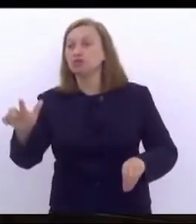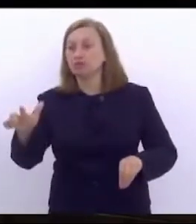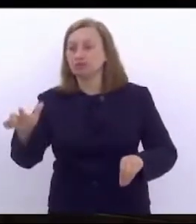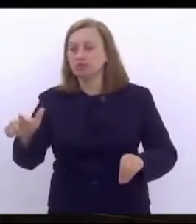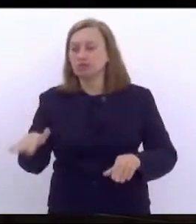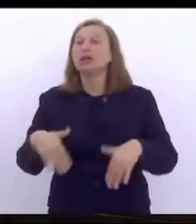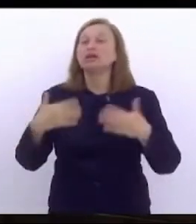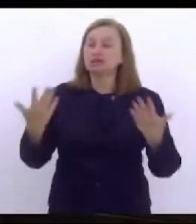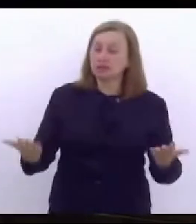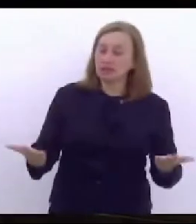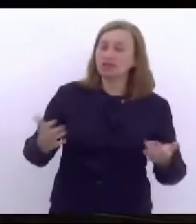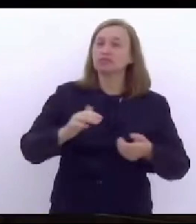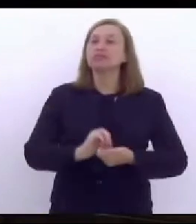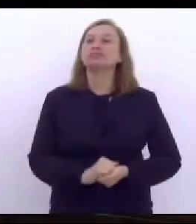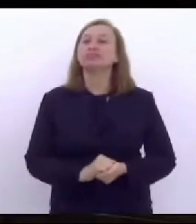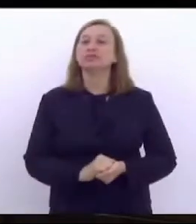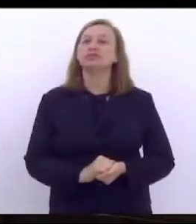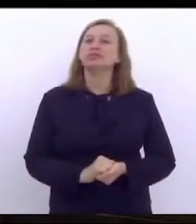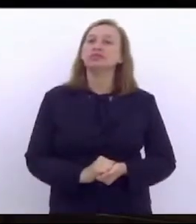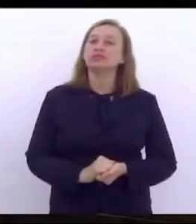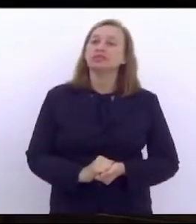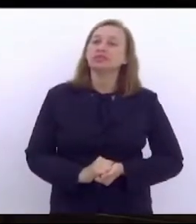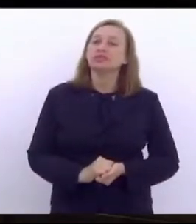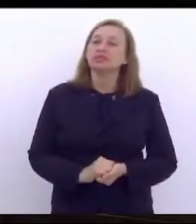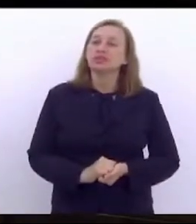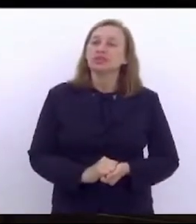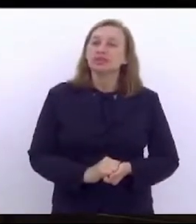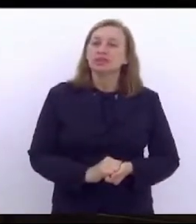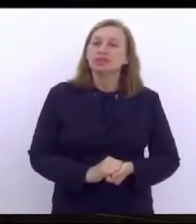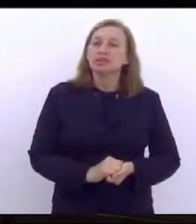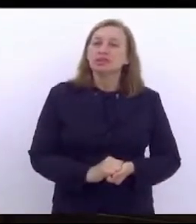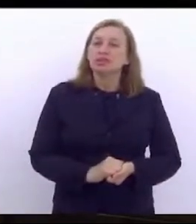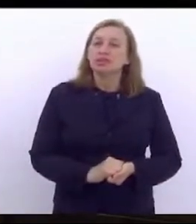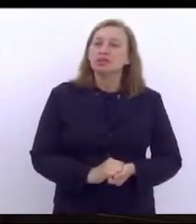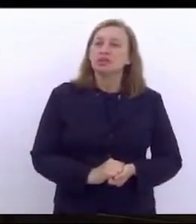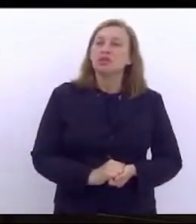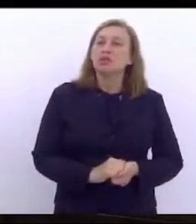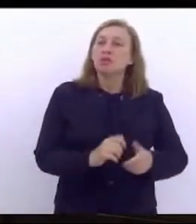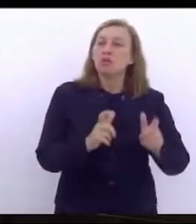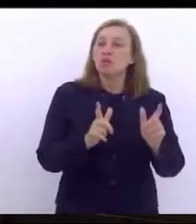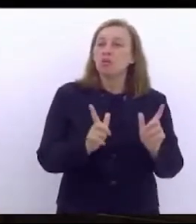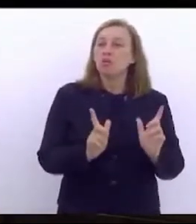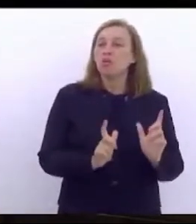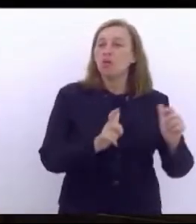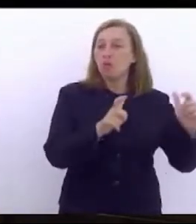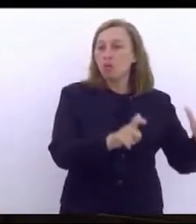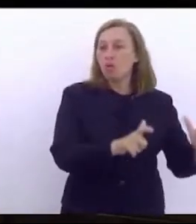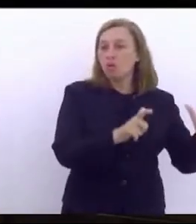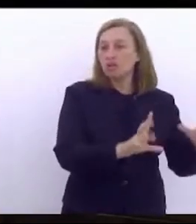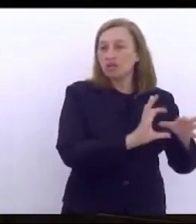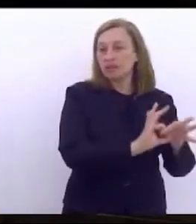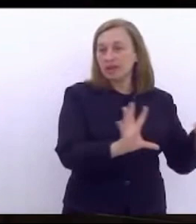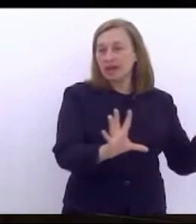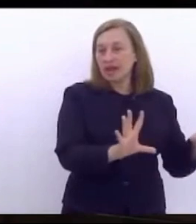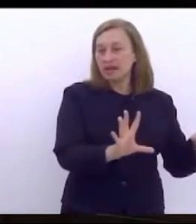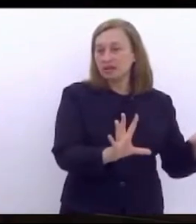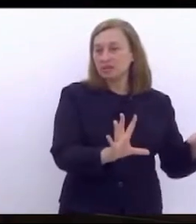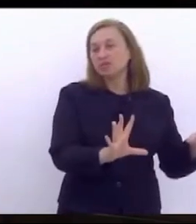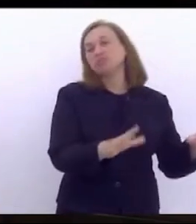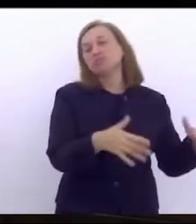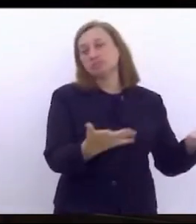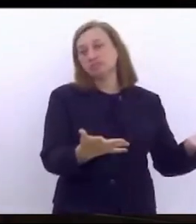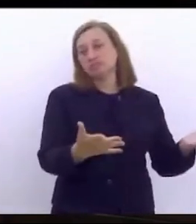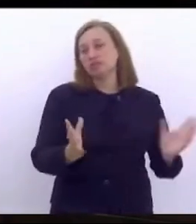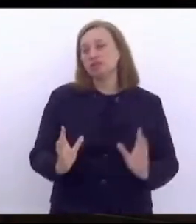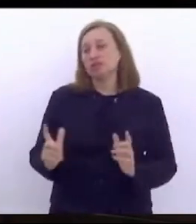vemos já, né, antecipando a questão, onde é estimado, eles tendem a superestimar, estão